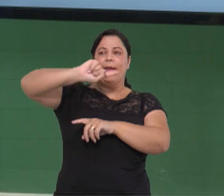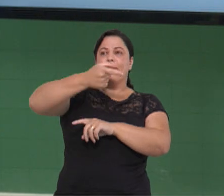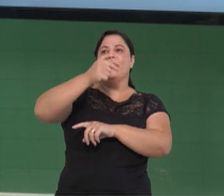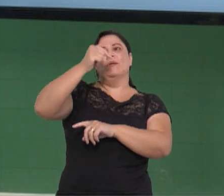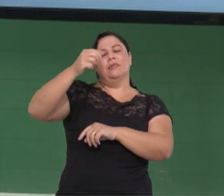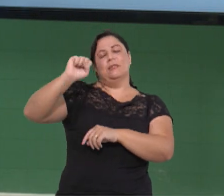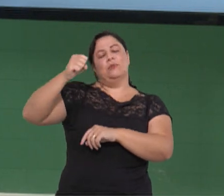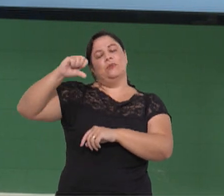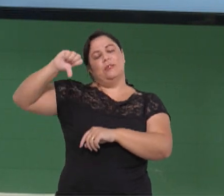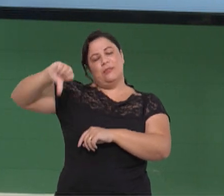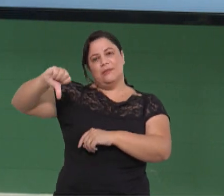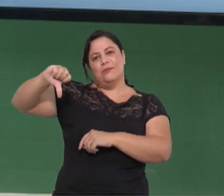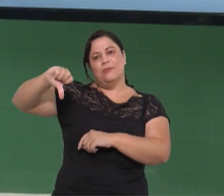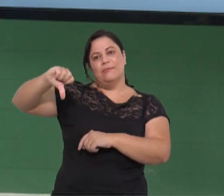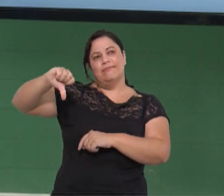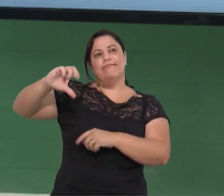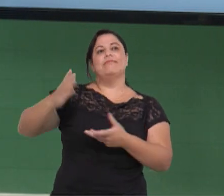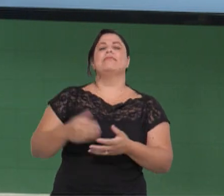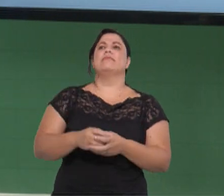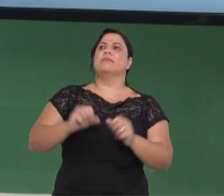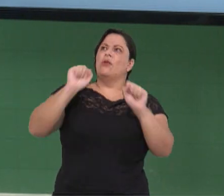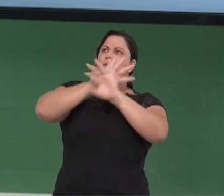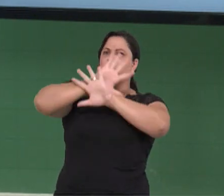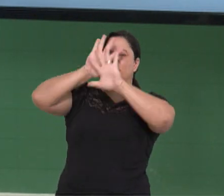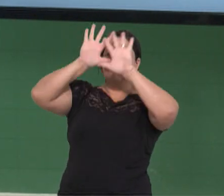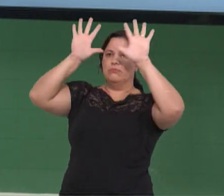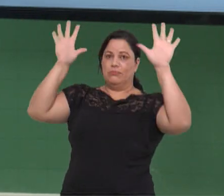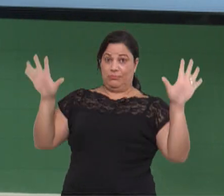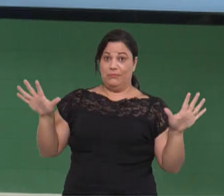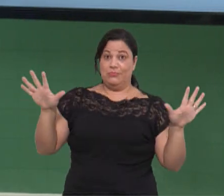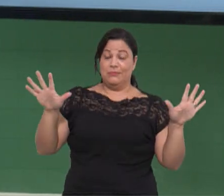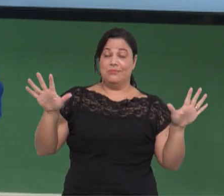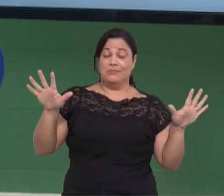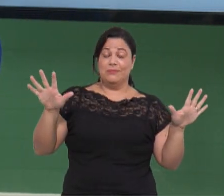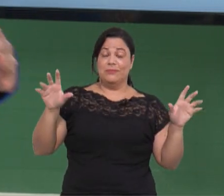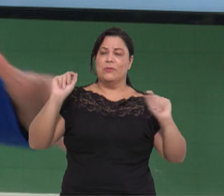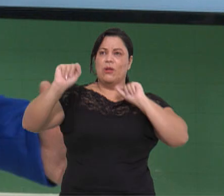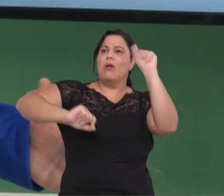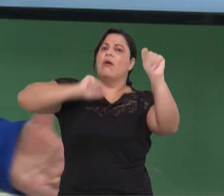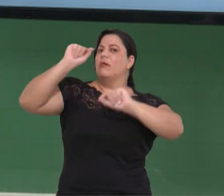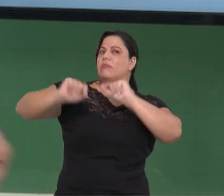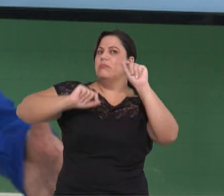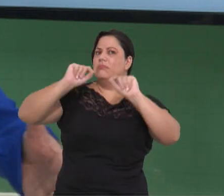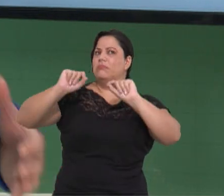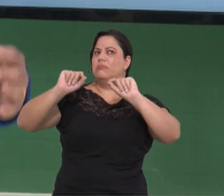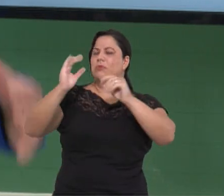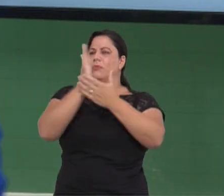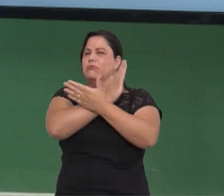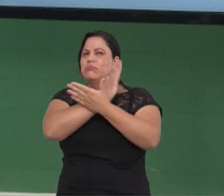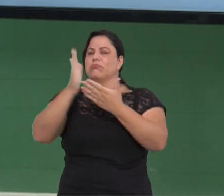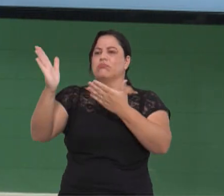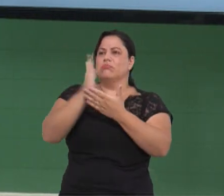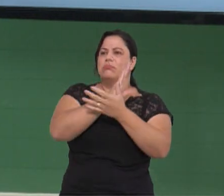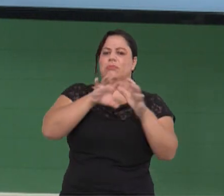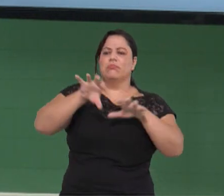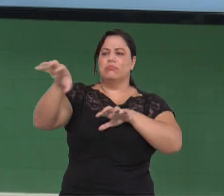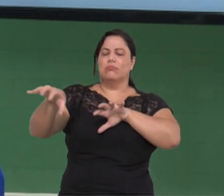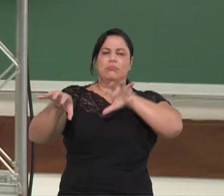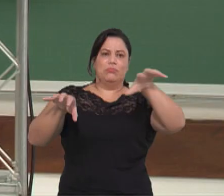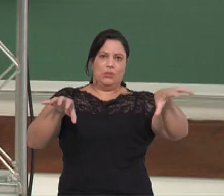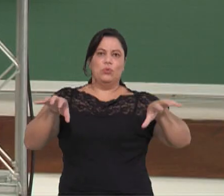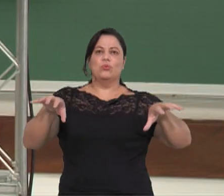1789. O que ficou bem claro para você foi como era dividida a sociedade